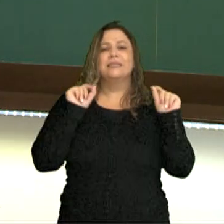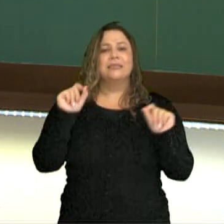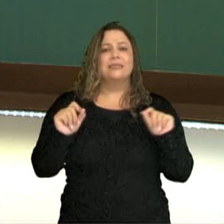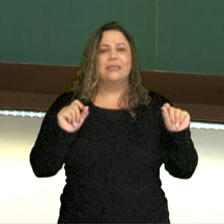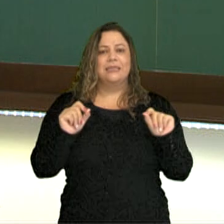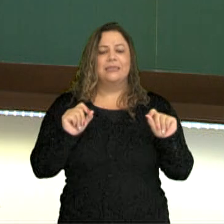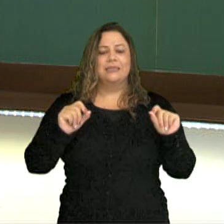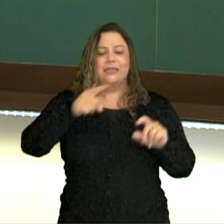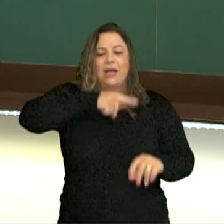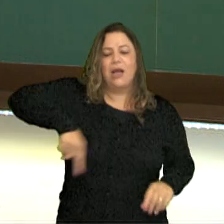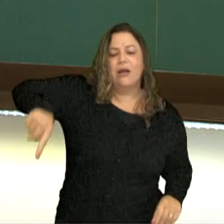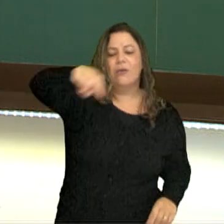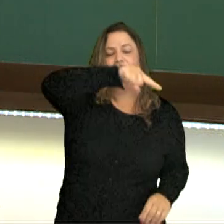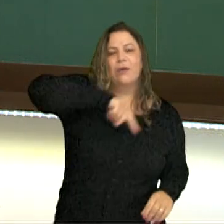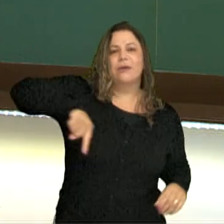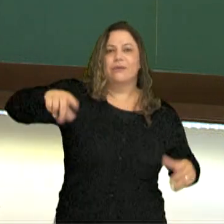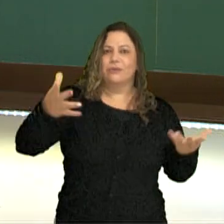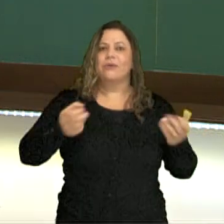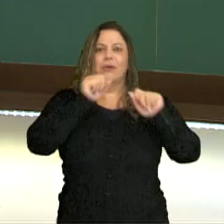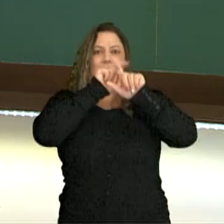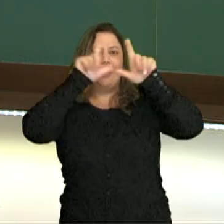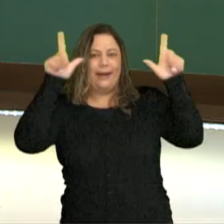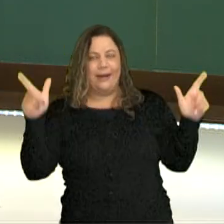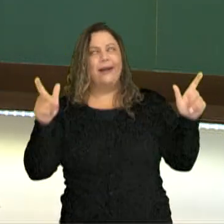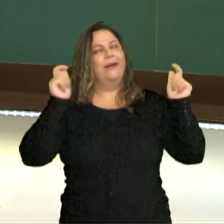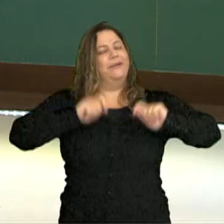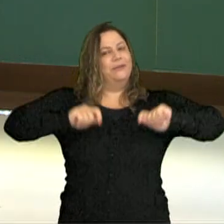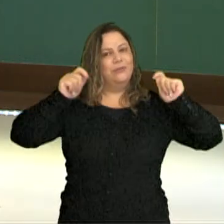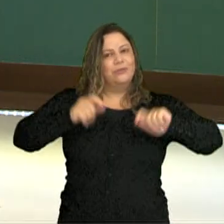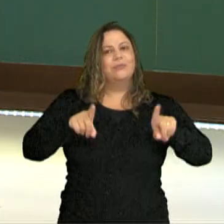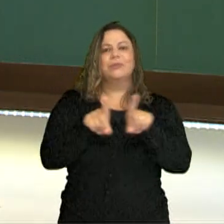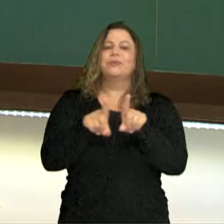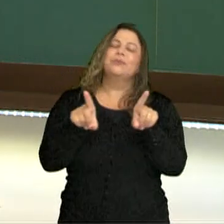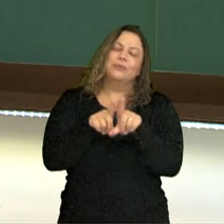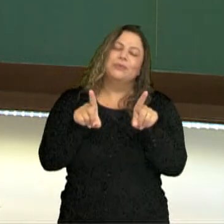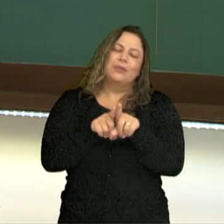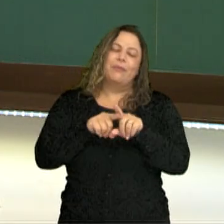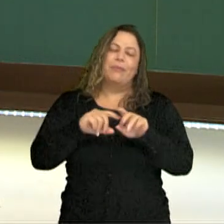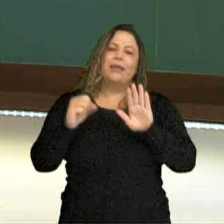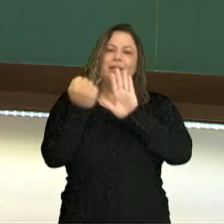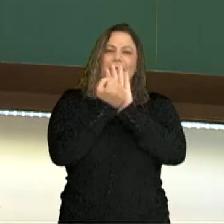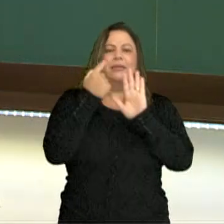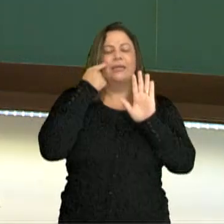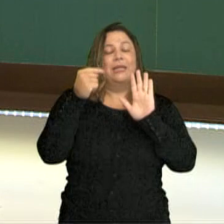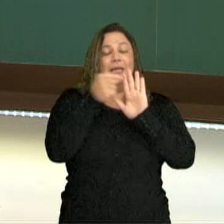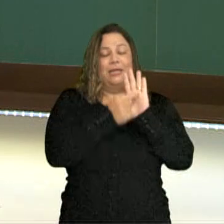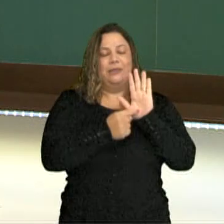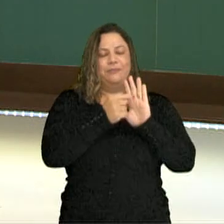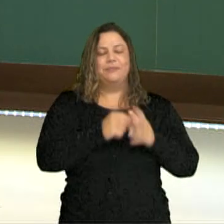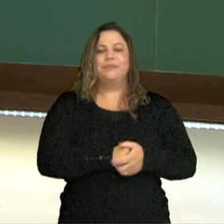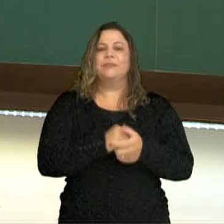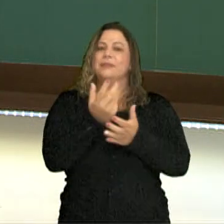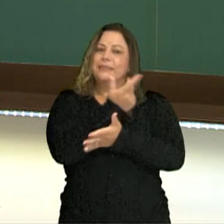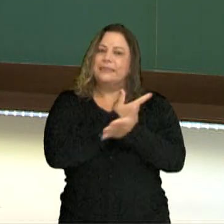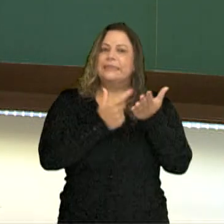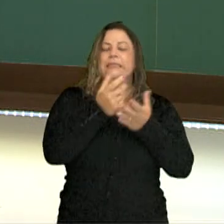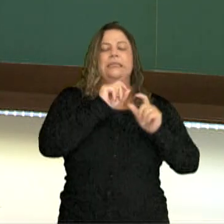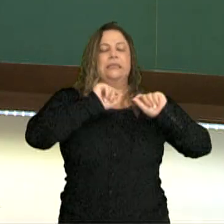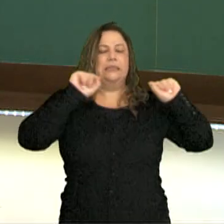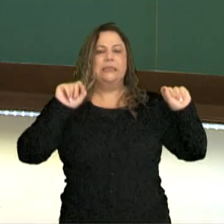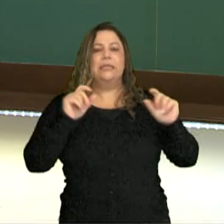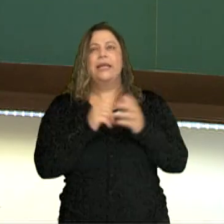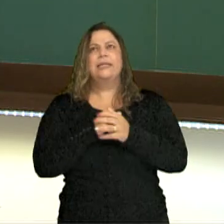seu redor. E é claro que automaticamente ele também registrava. Claro que não registrava na intenção de